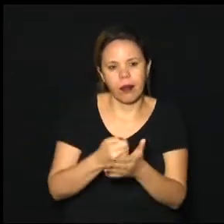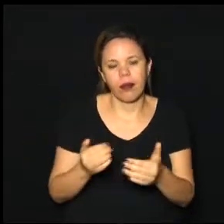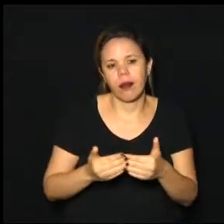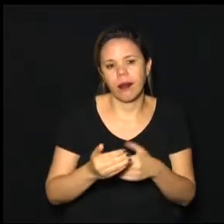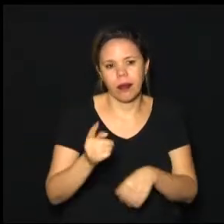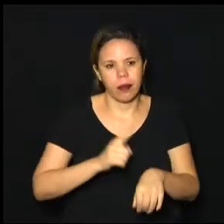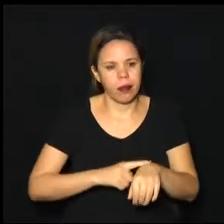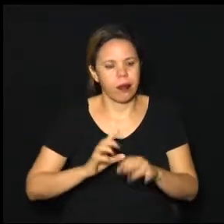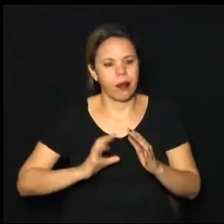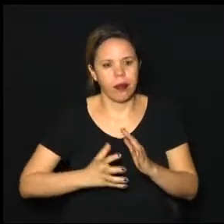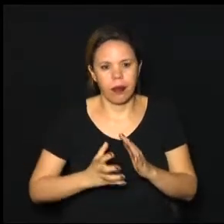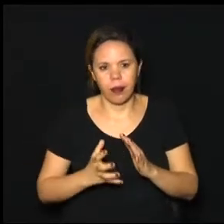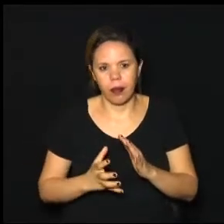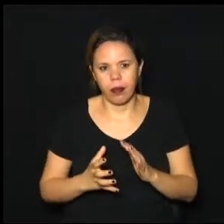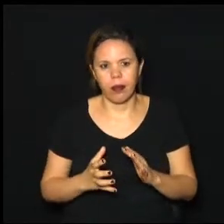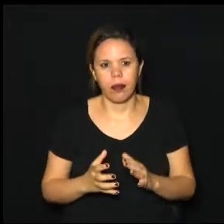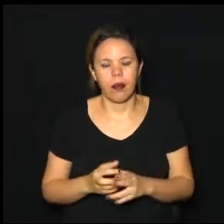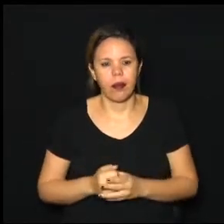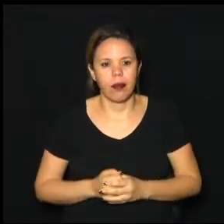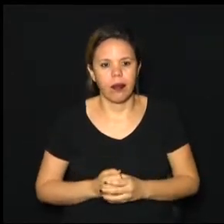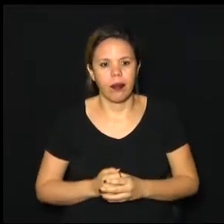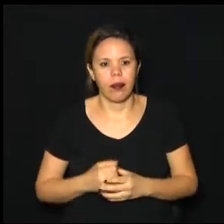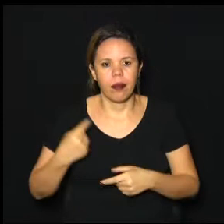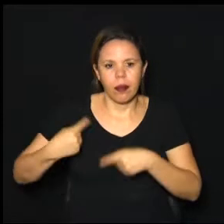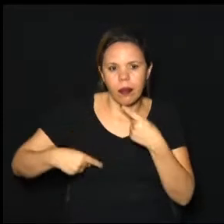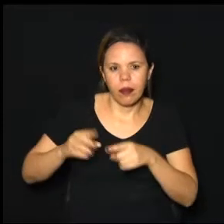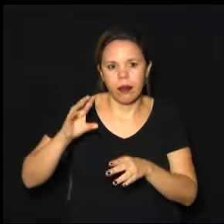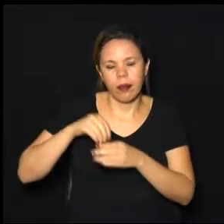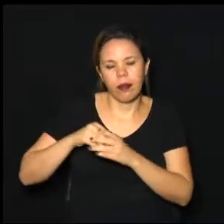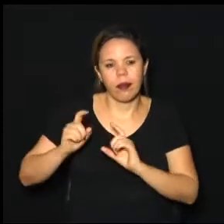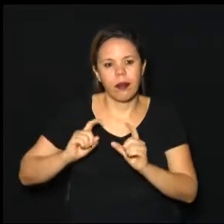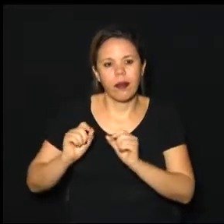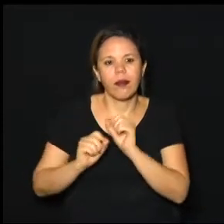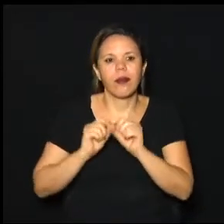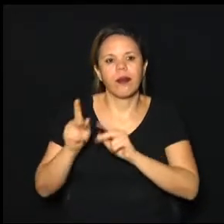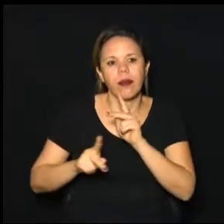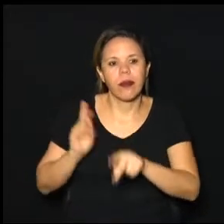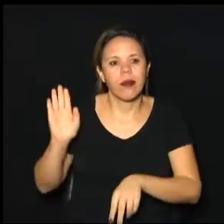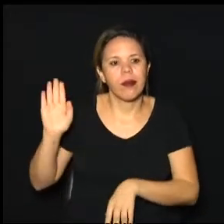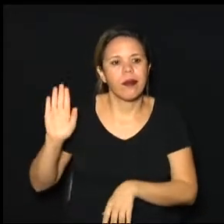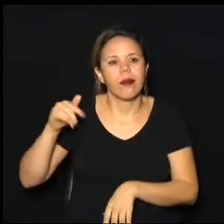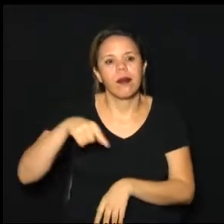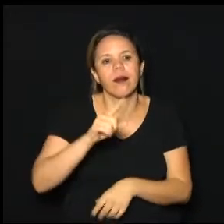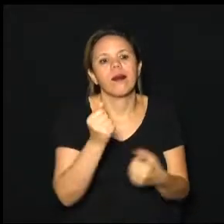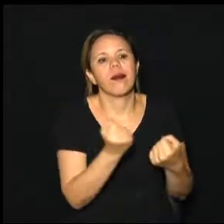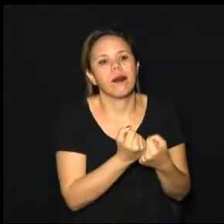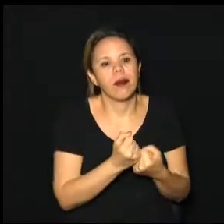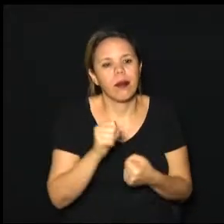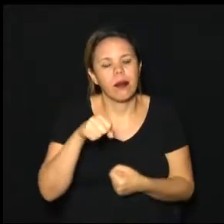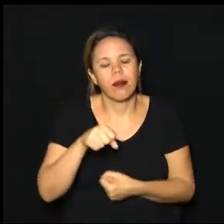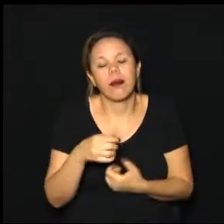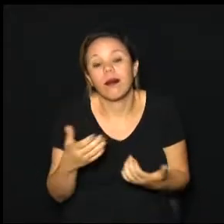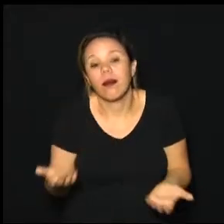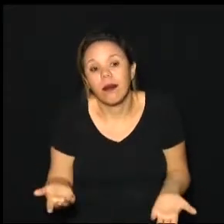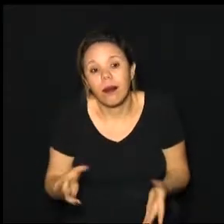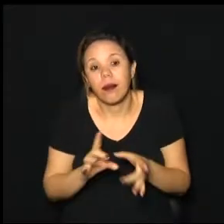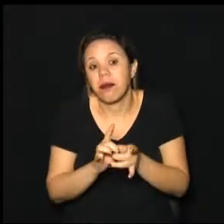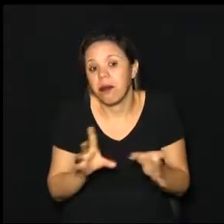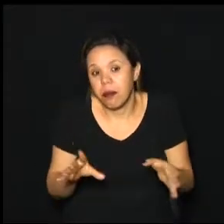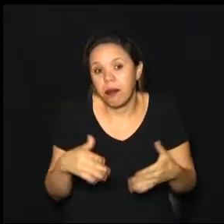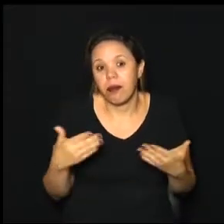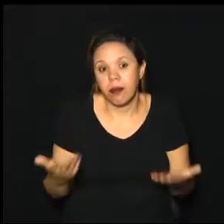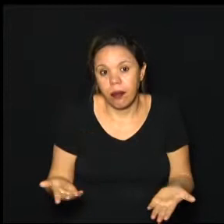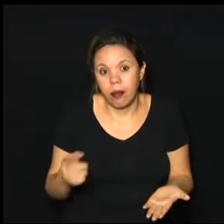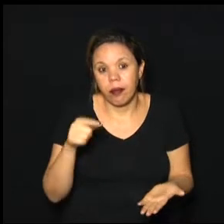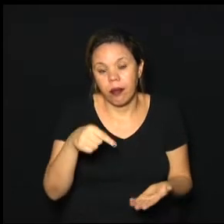aos partidos para, no âmbito interno, discutirem quem serão os seus candidatos, quem vão apoiar, enfim. Permite, então,